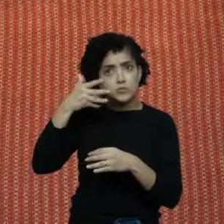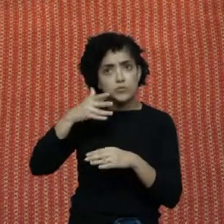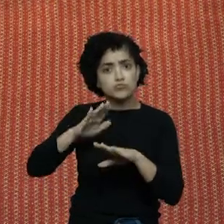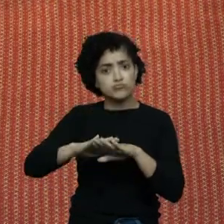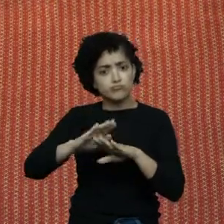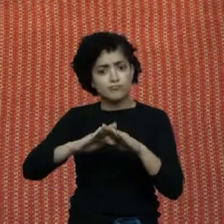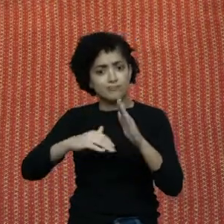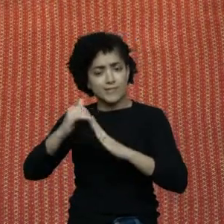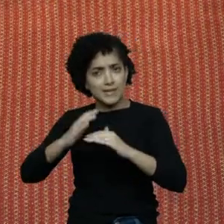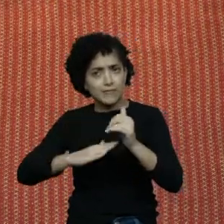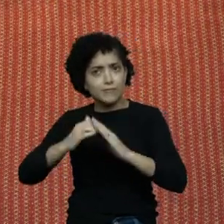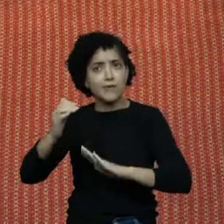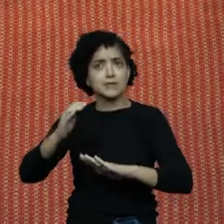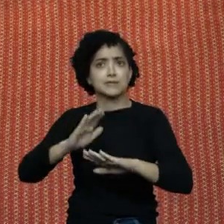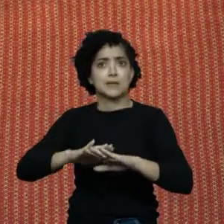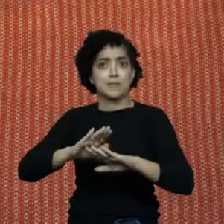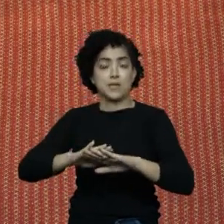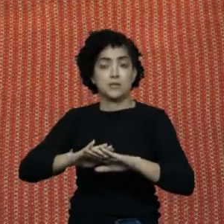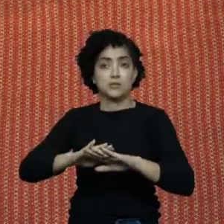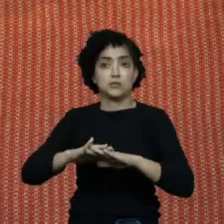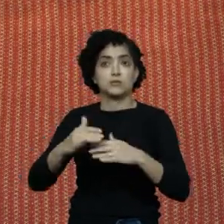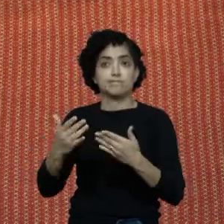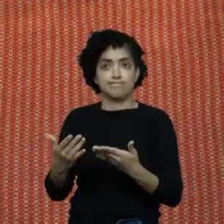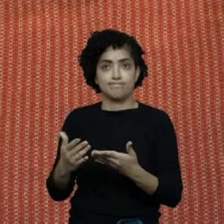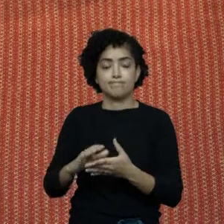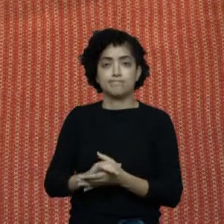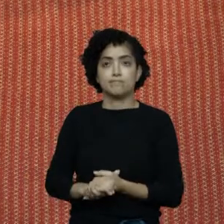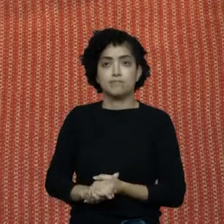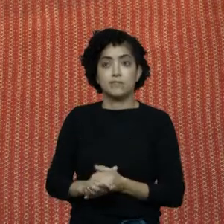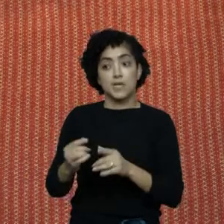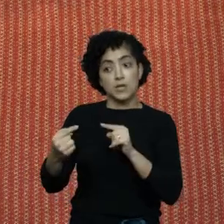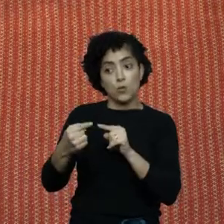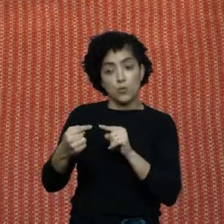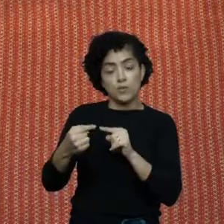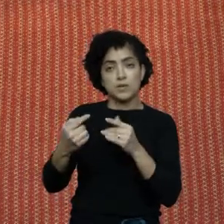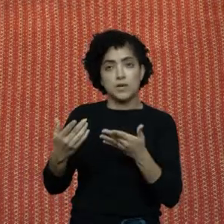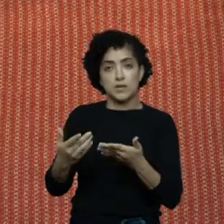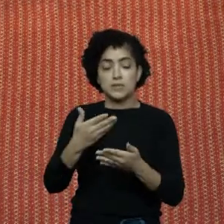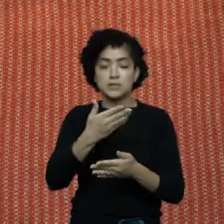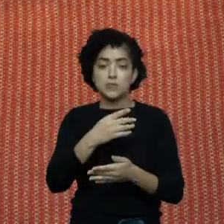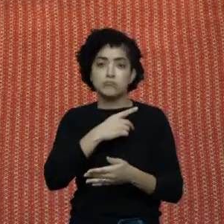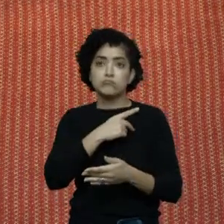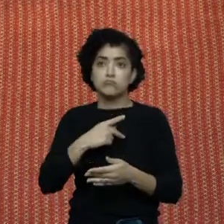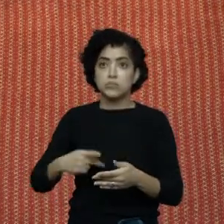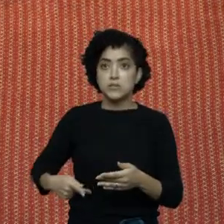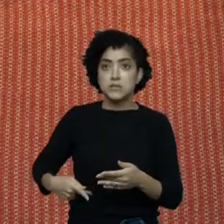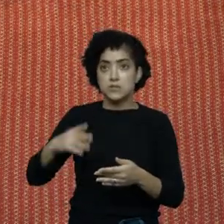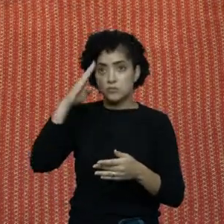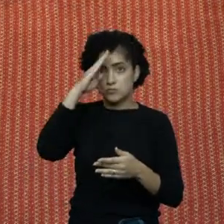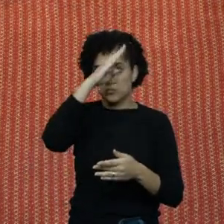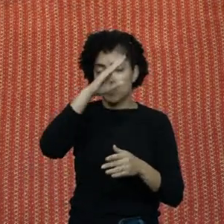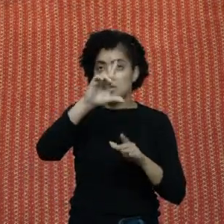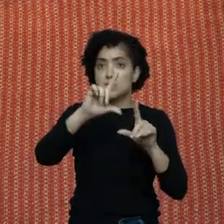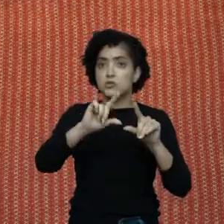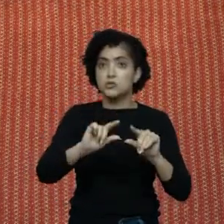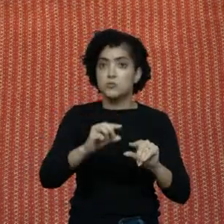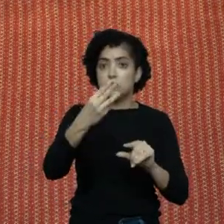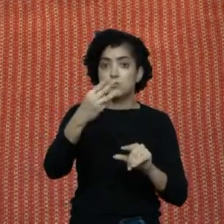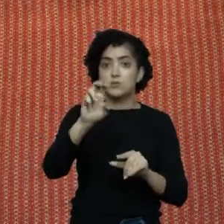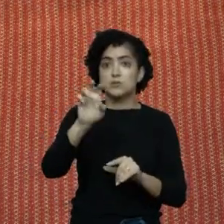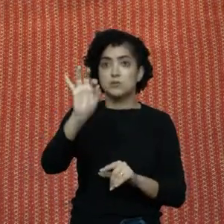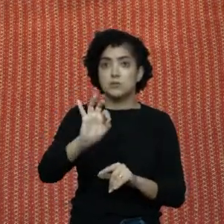realmente na prática o presidente bolsonaro diminui 35%